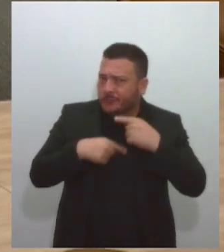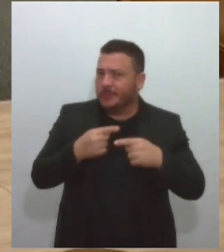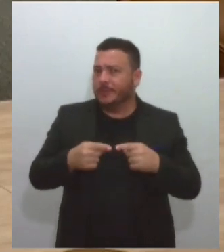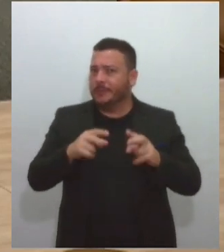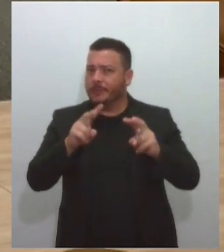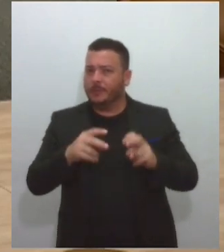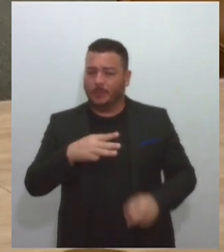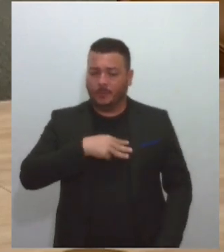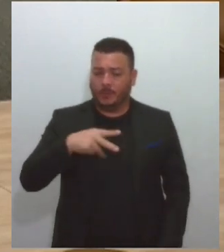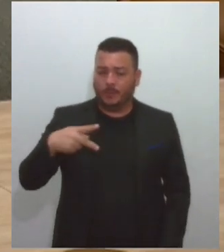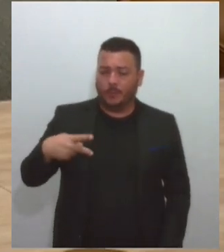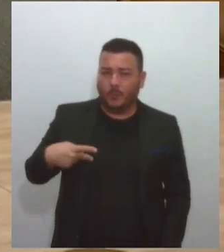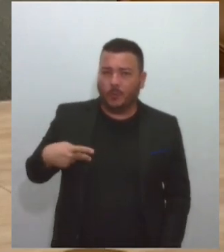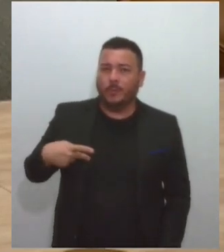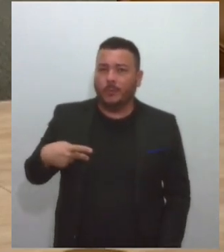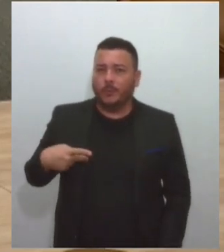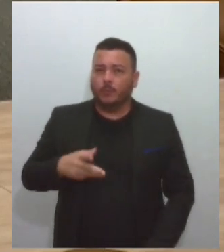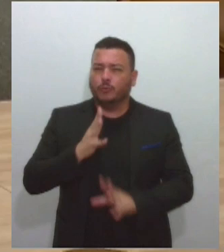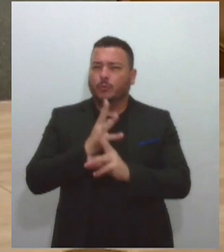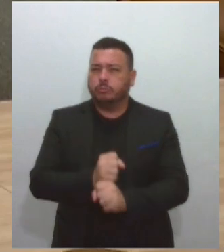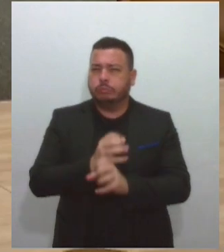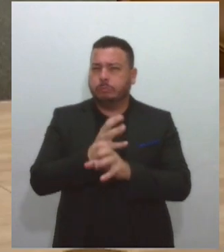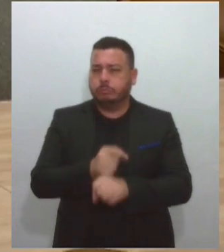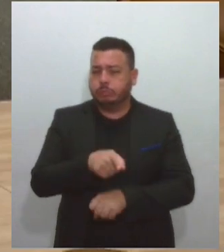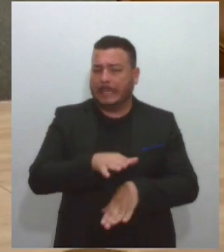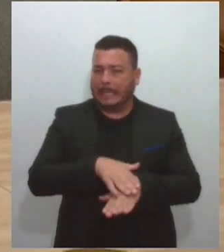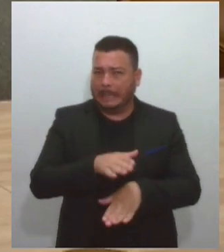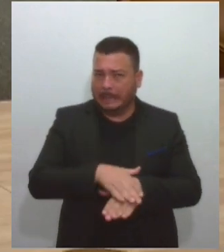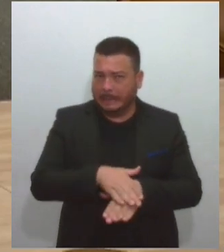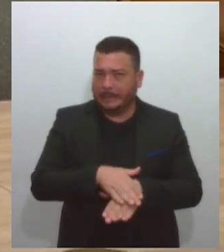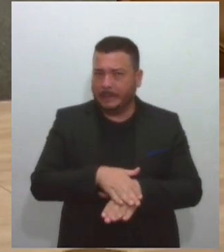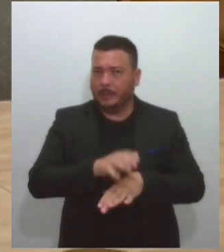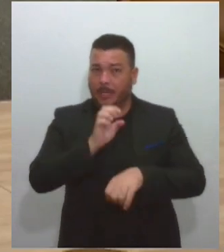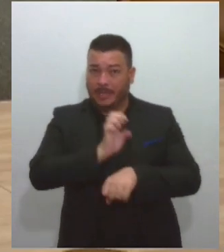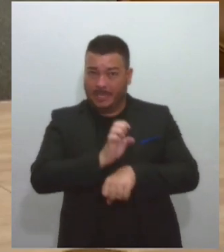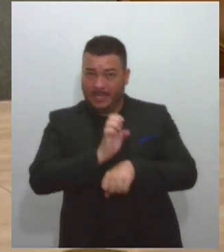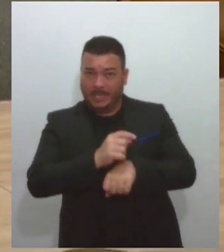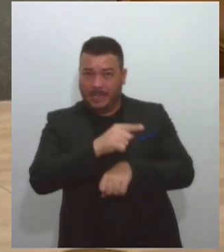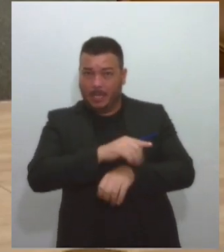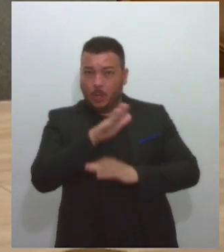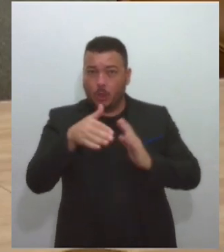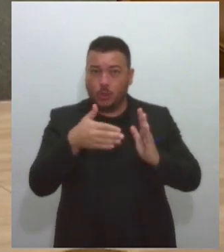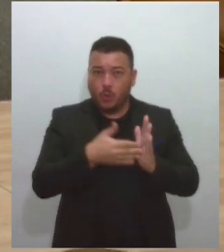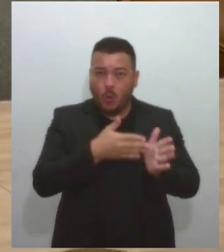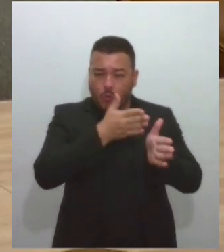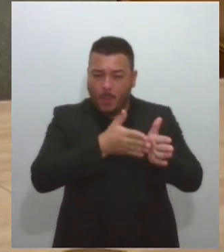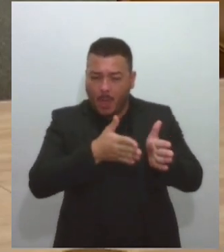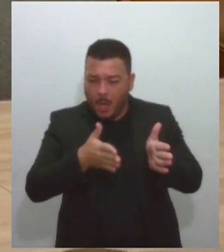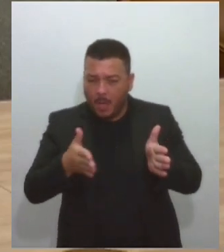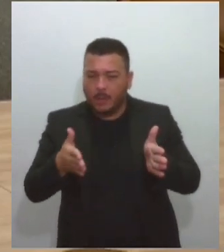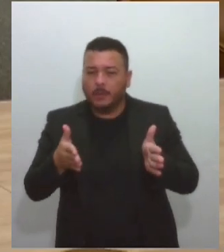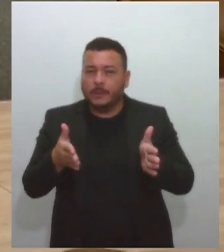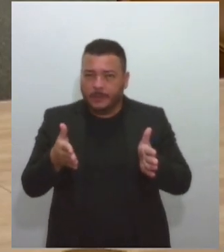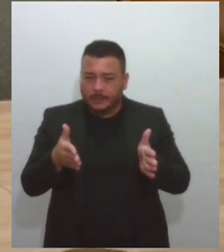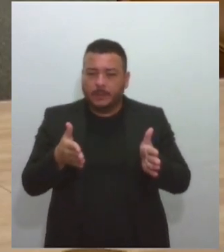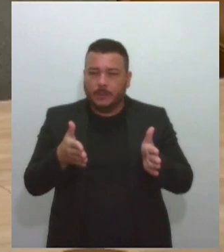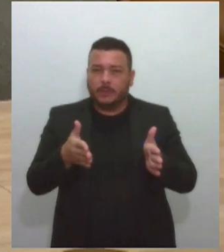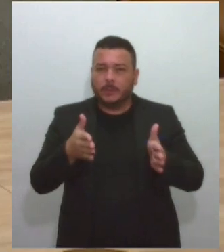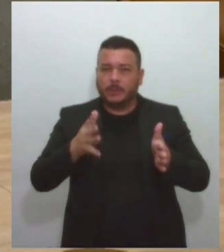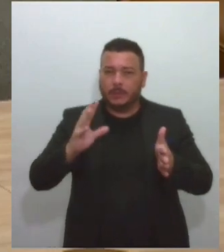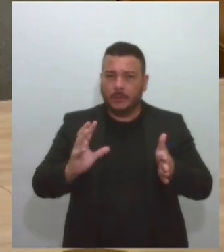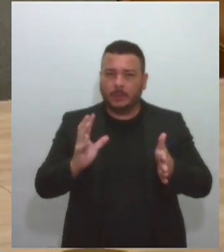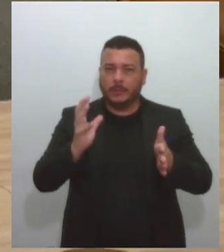Contas desse Estado sobre todo o procedimento que culminou com o